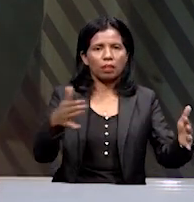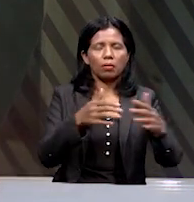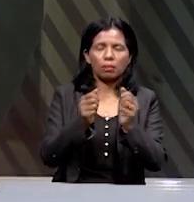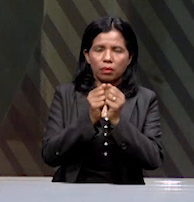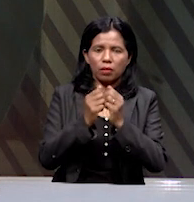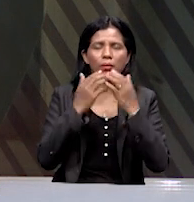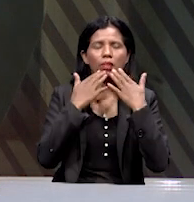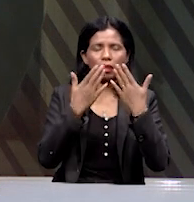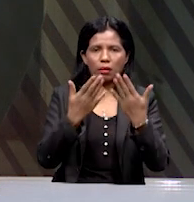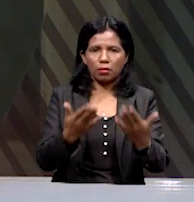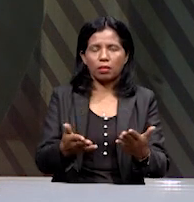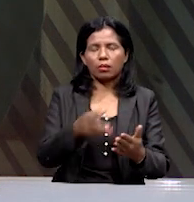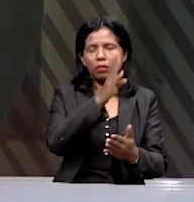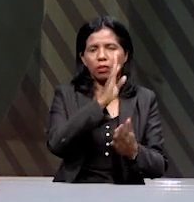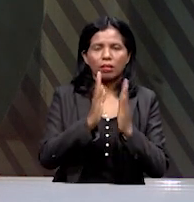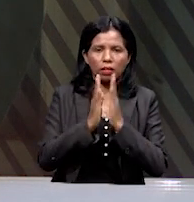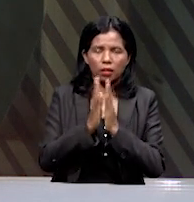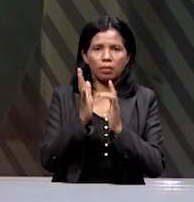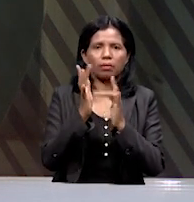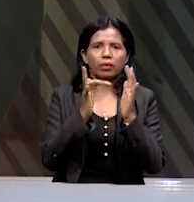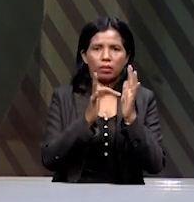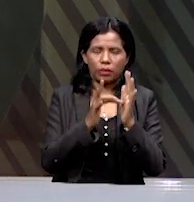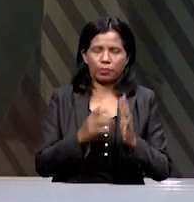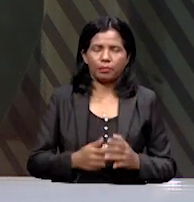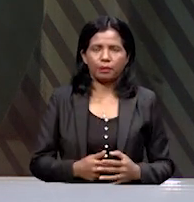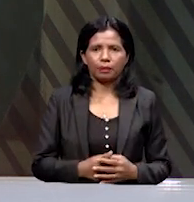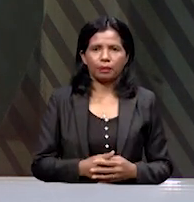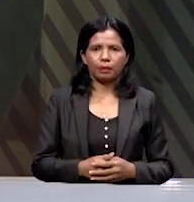no adora kosok oan Jesus.